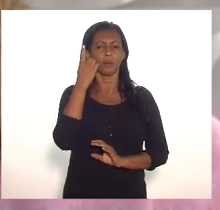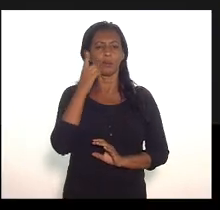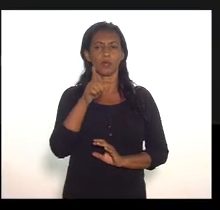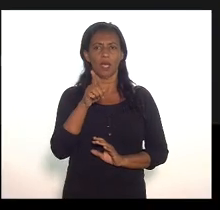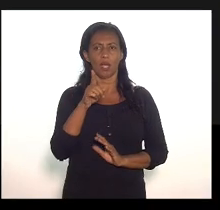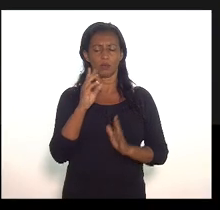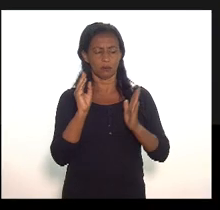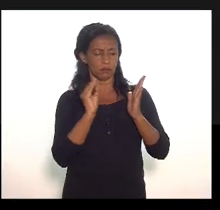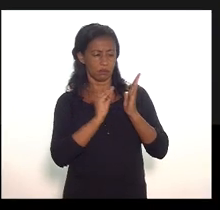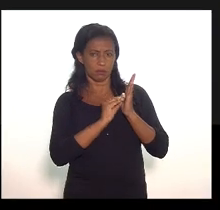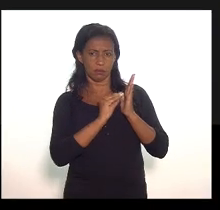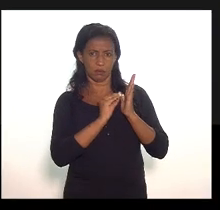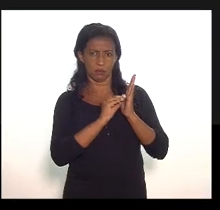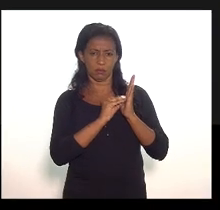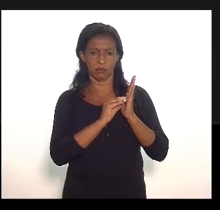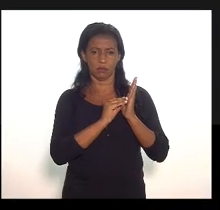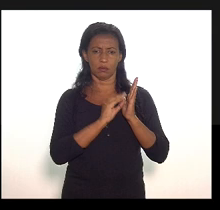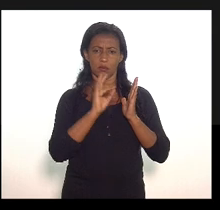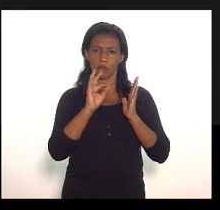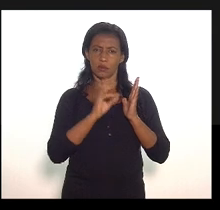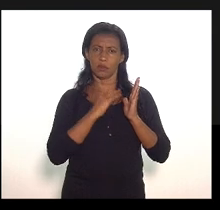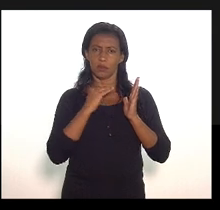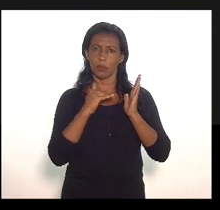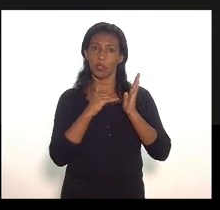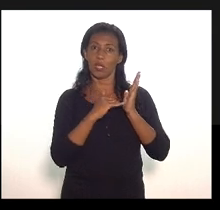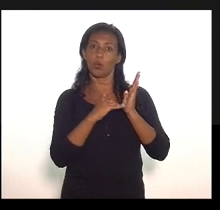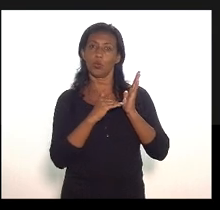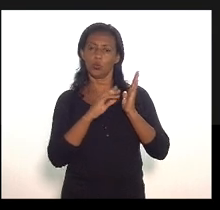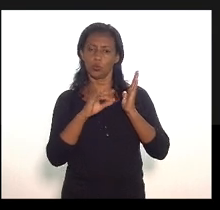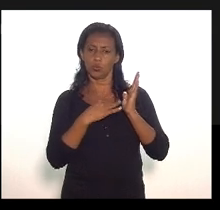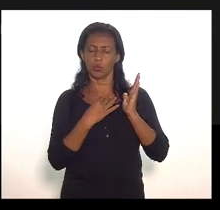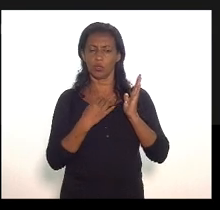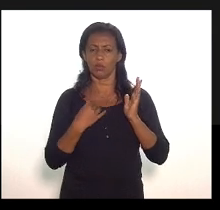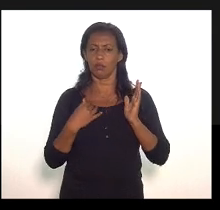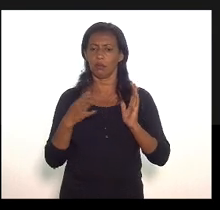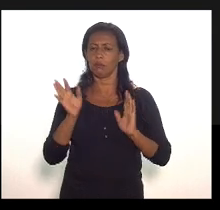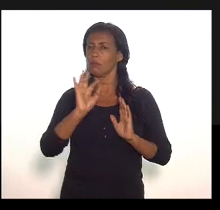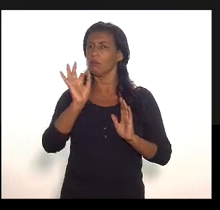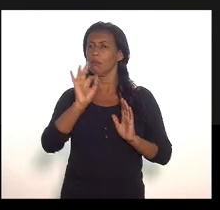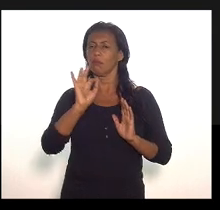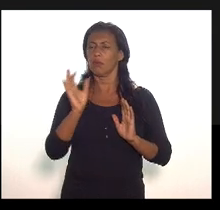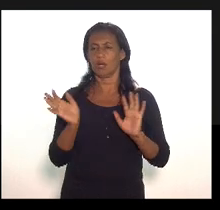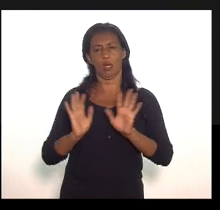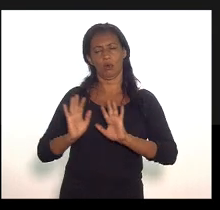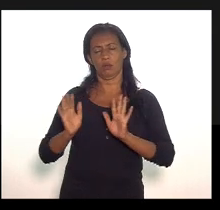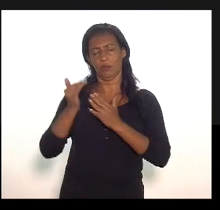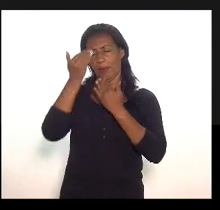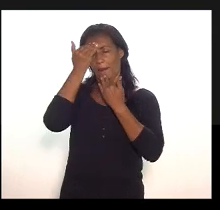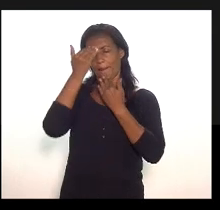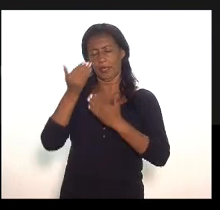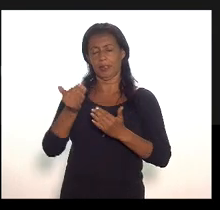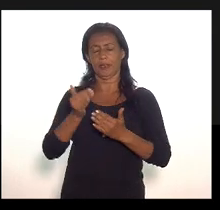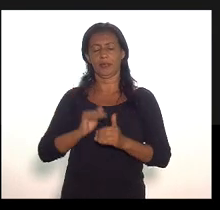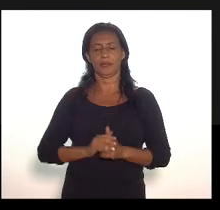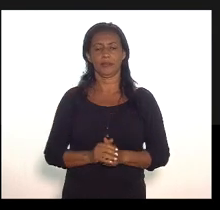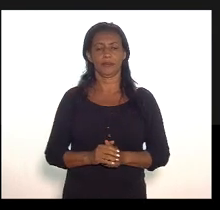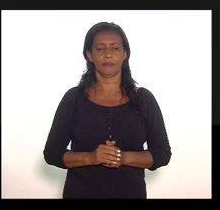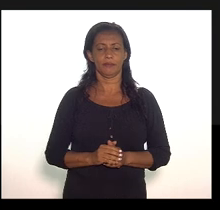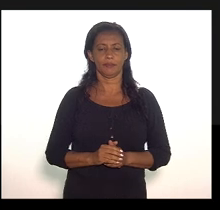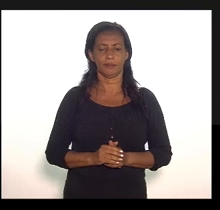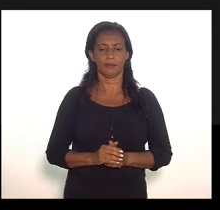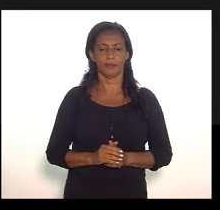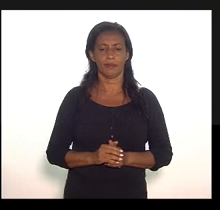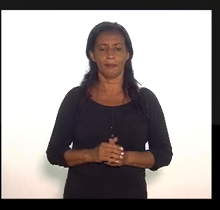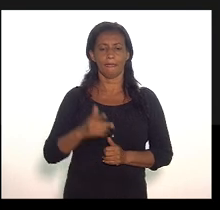escrever na última vez, no último da fila. Não, obrigado, passar, querida. Só isso. Obrigado, deputada.